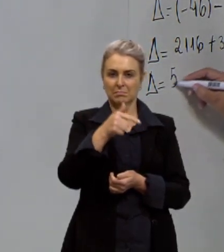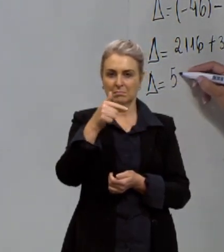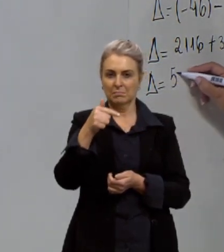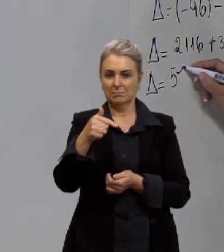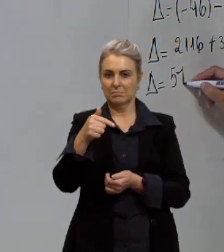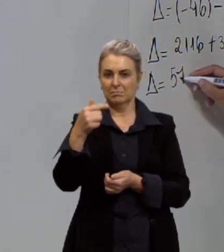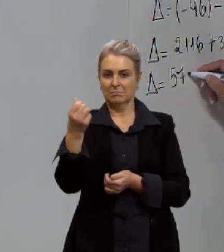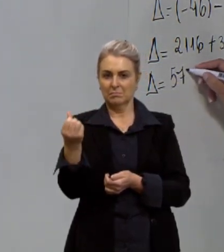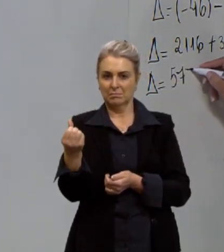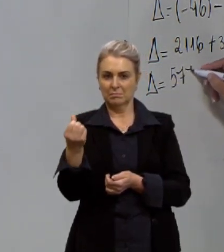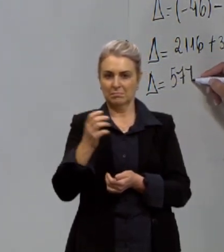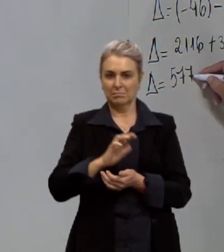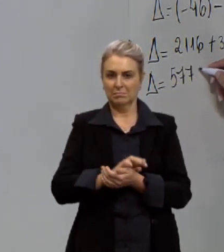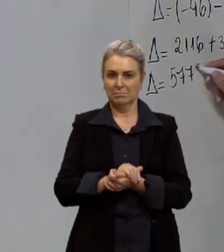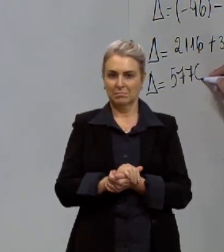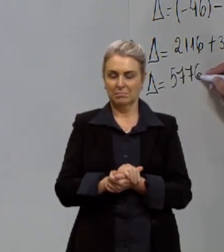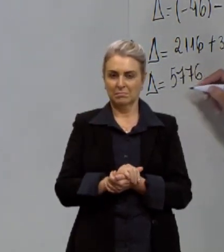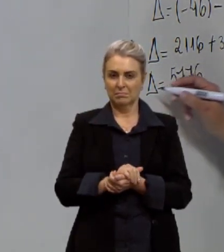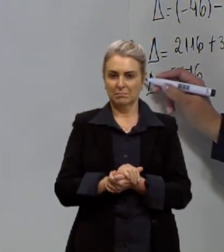5.776.